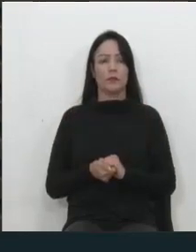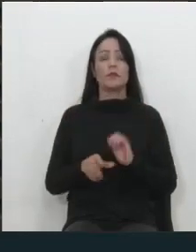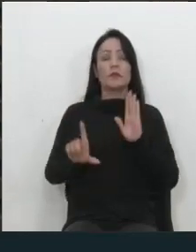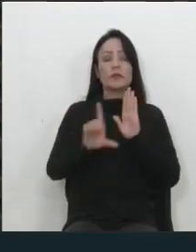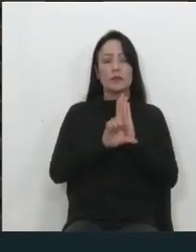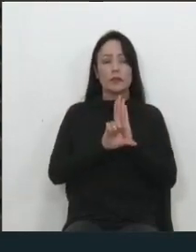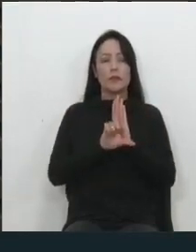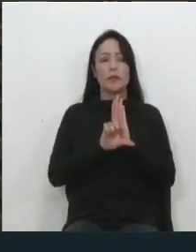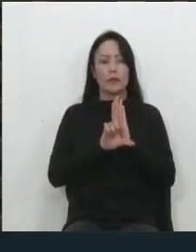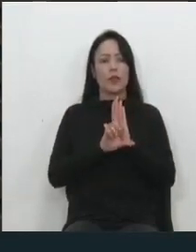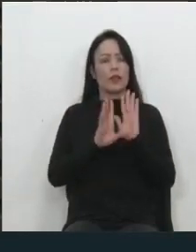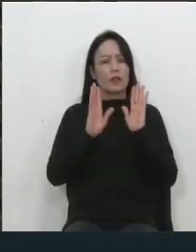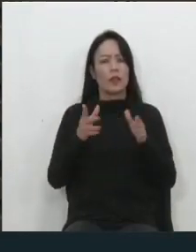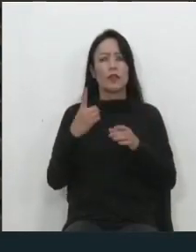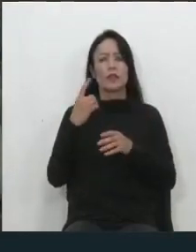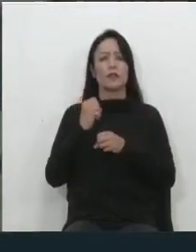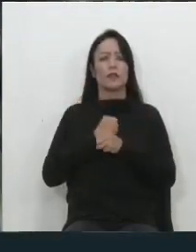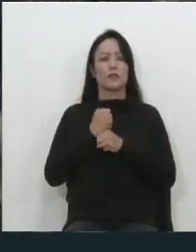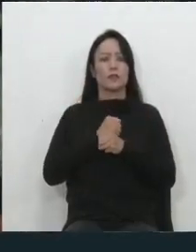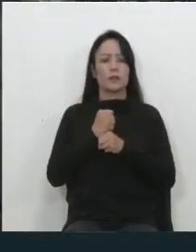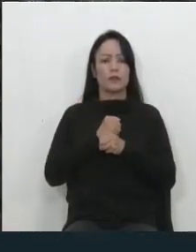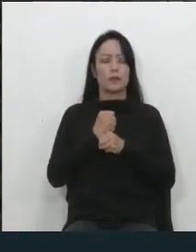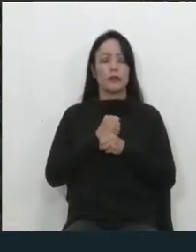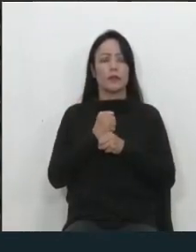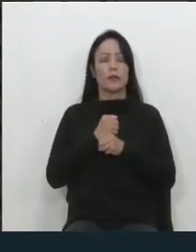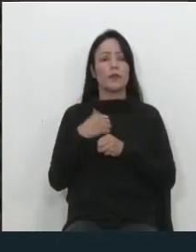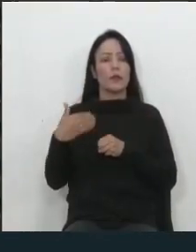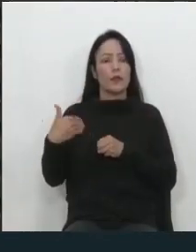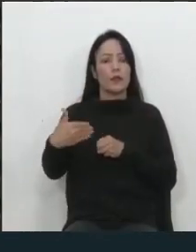ela já atribuiu nos últimos 10 anos